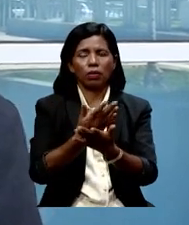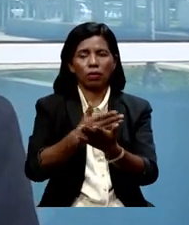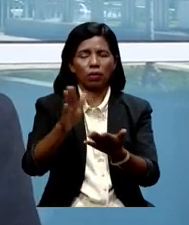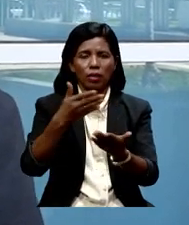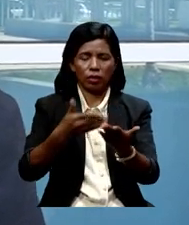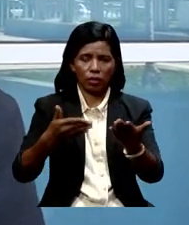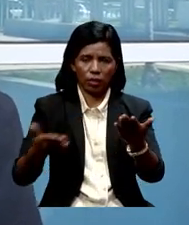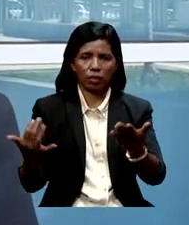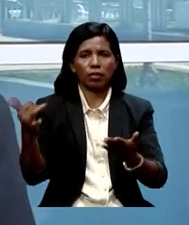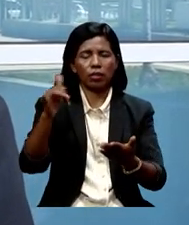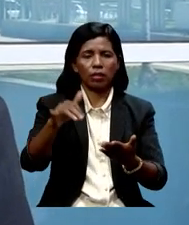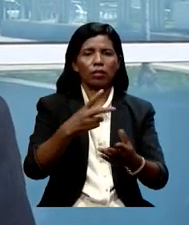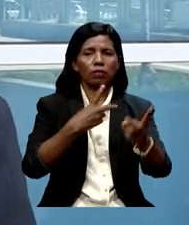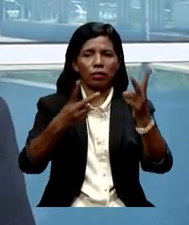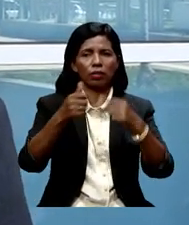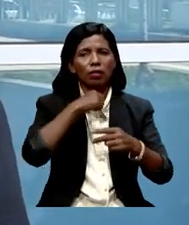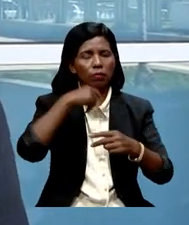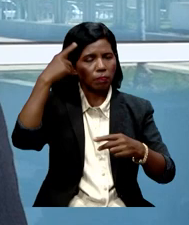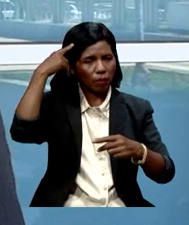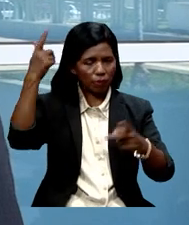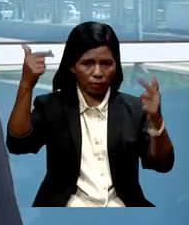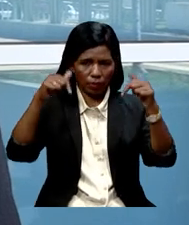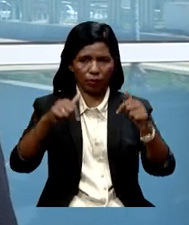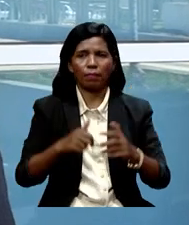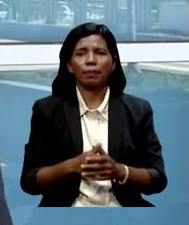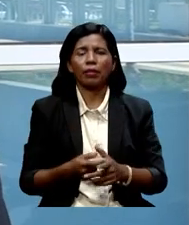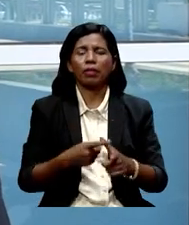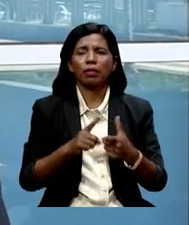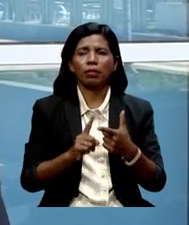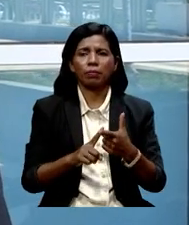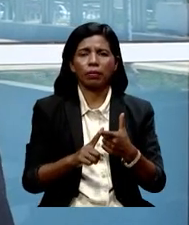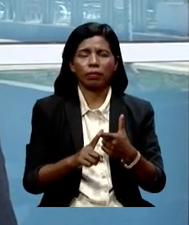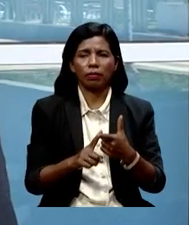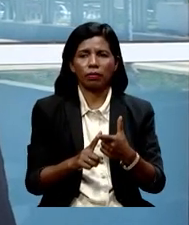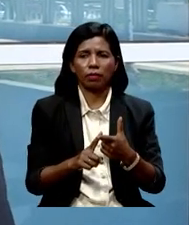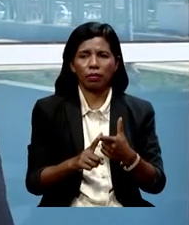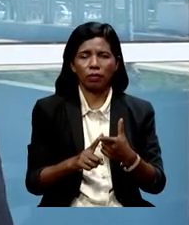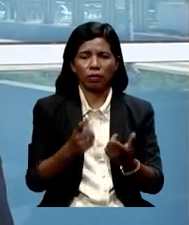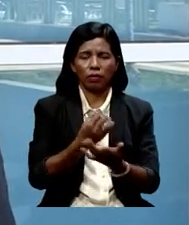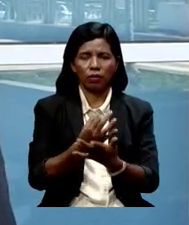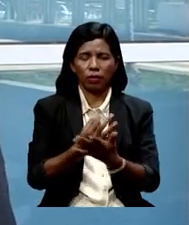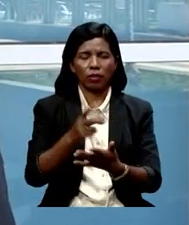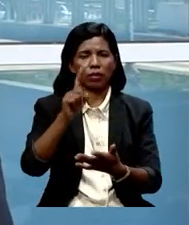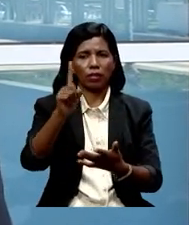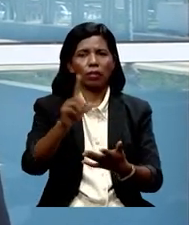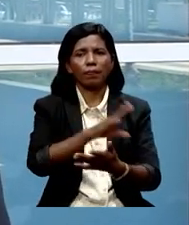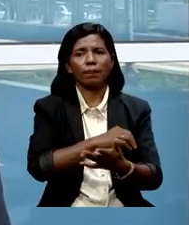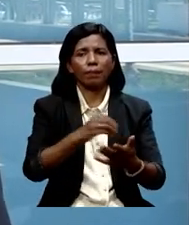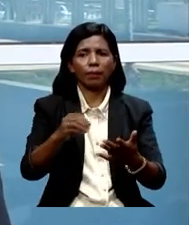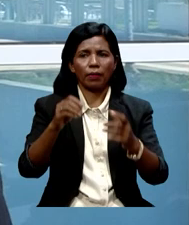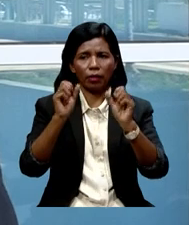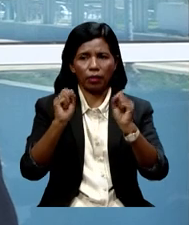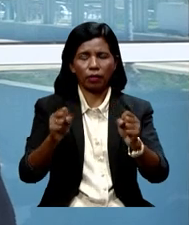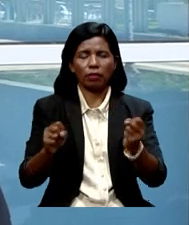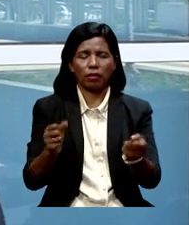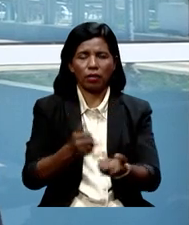equipamentos para visitar um papa, né, e mos adicional, ida fali, atu bele